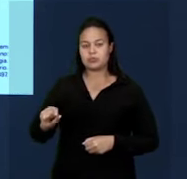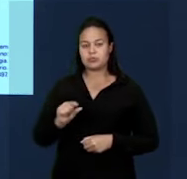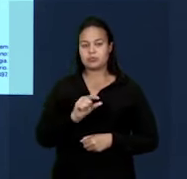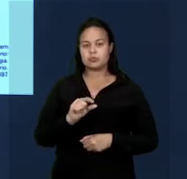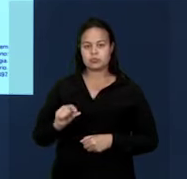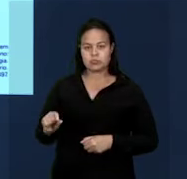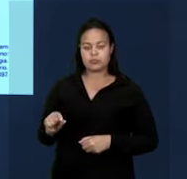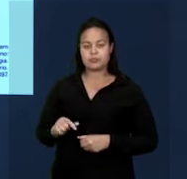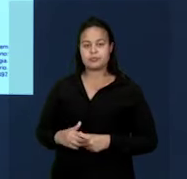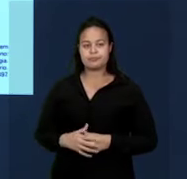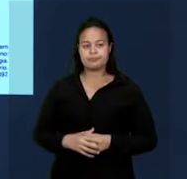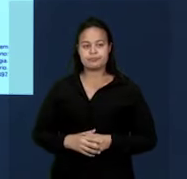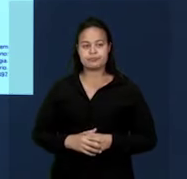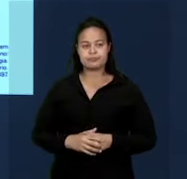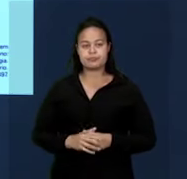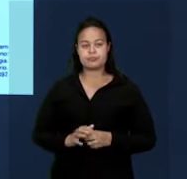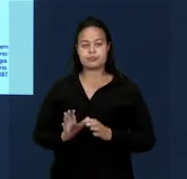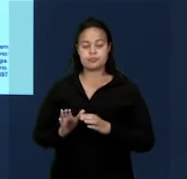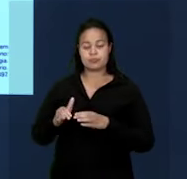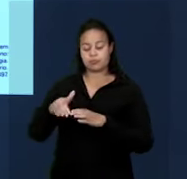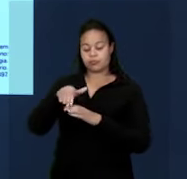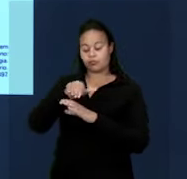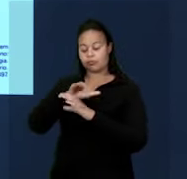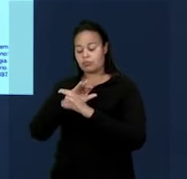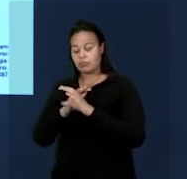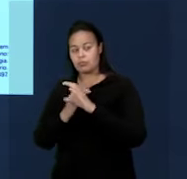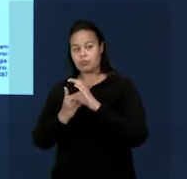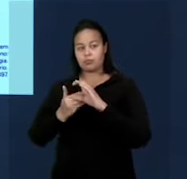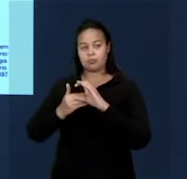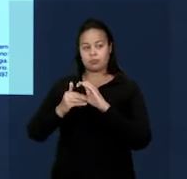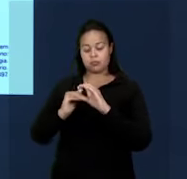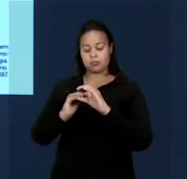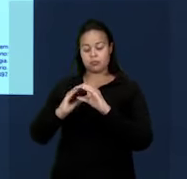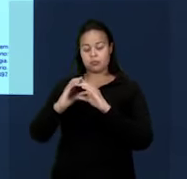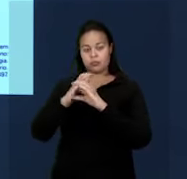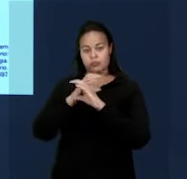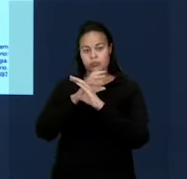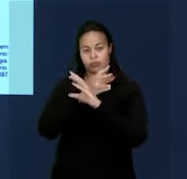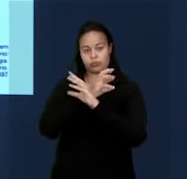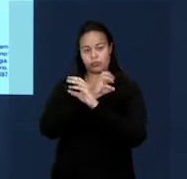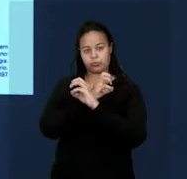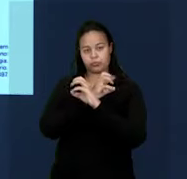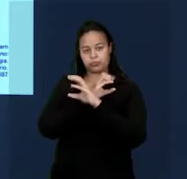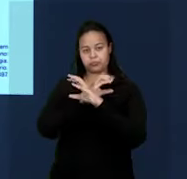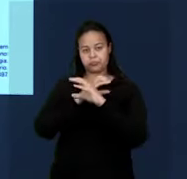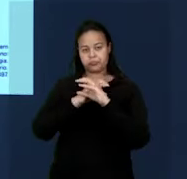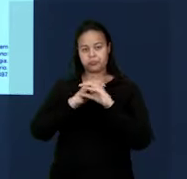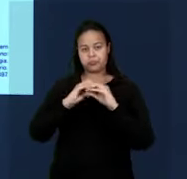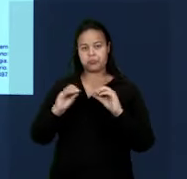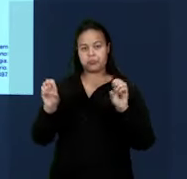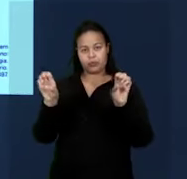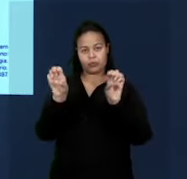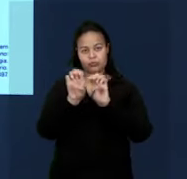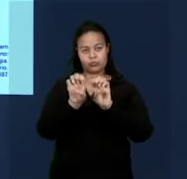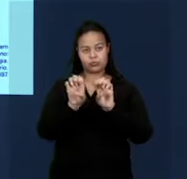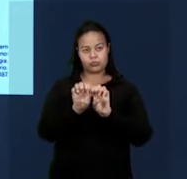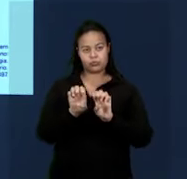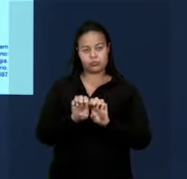O disco intervertebral é formado de cartilagem. E essa estrutura aqui,